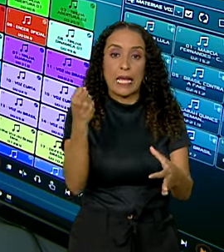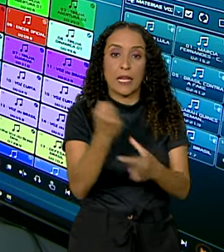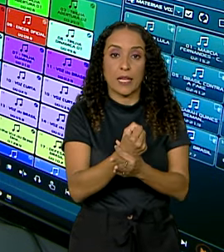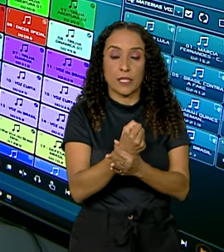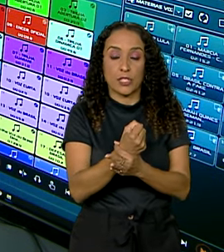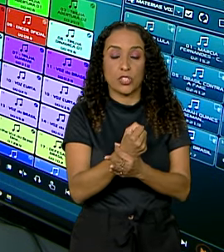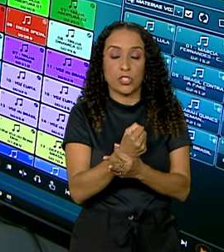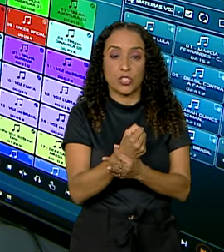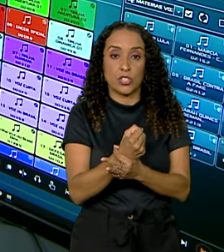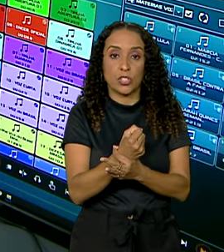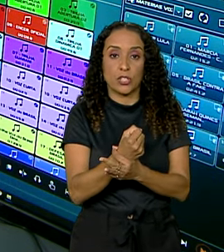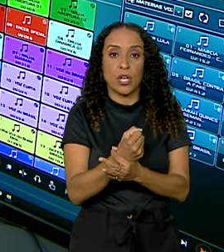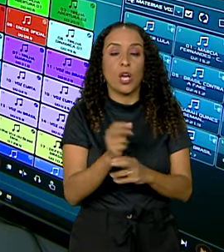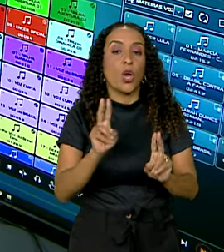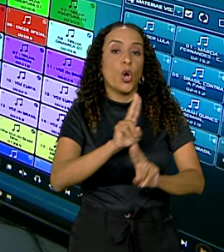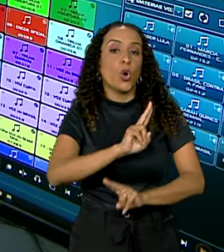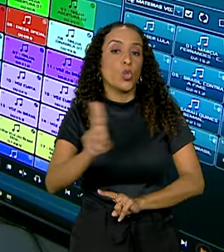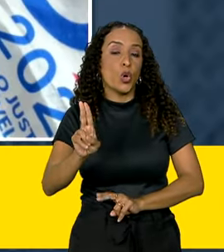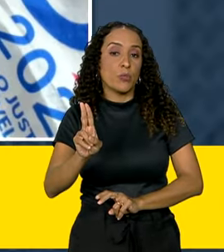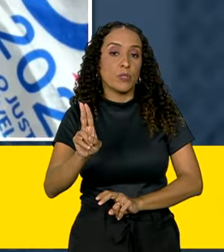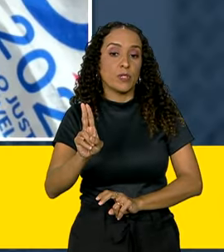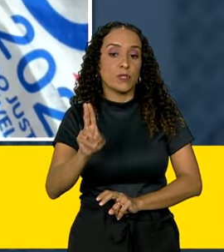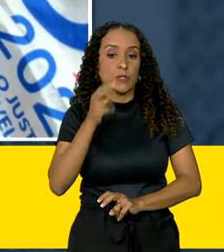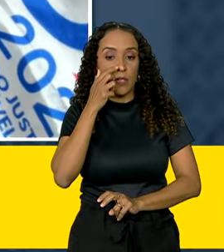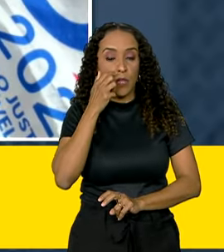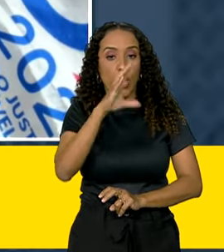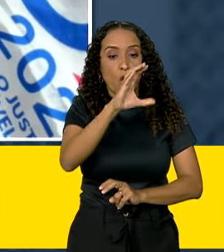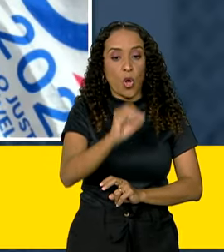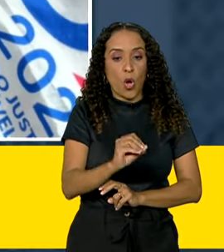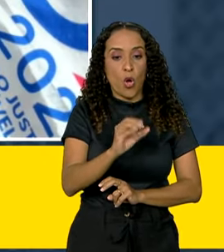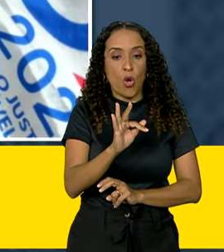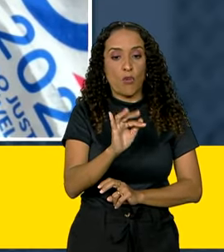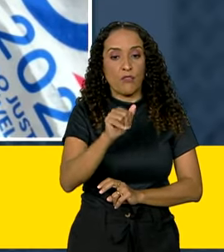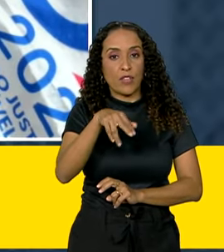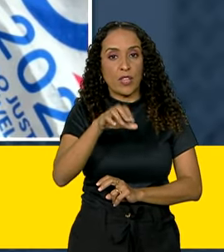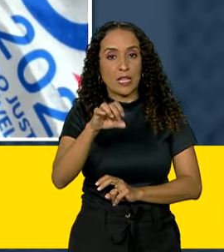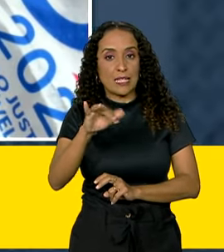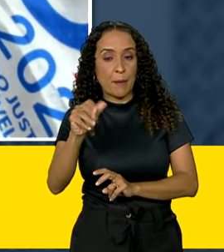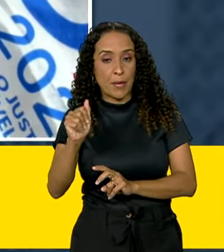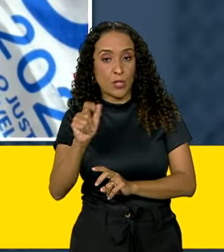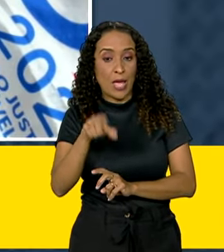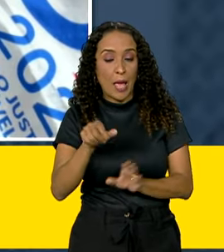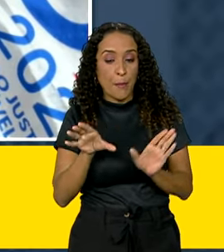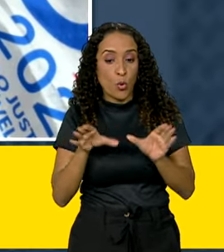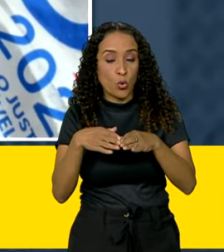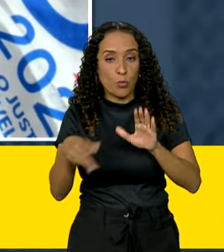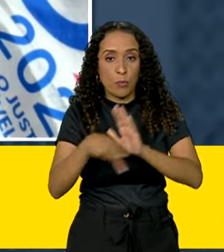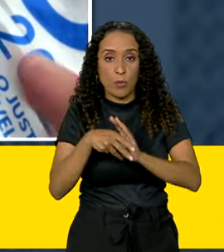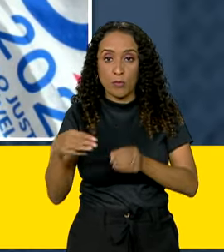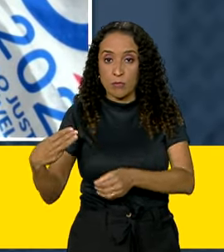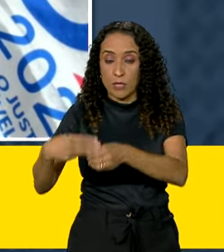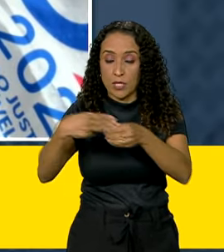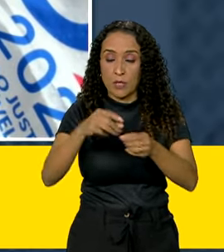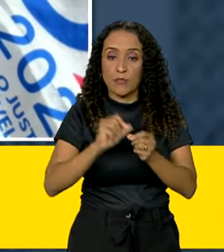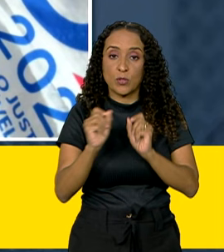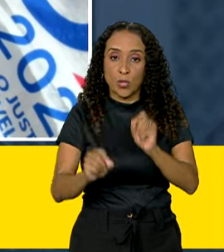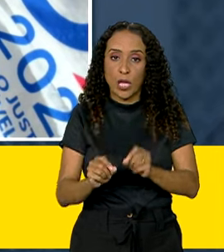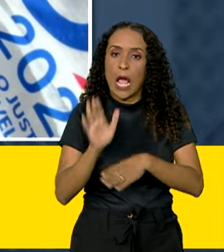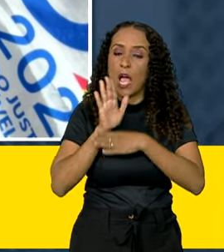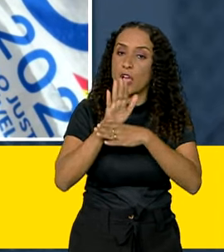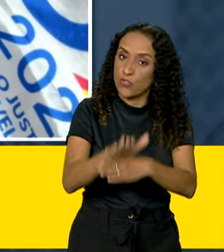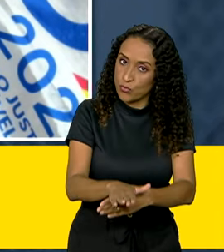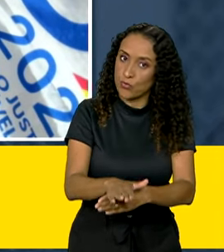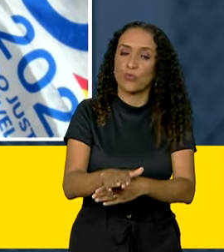garantir, não é, o chamado a cofinanciamento. Ali é para as equipes do município, que faz o